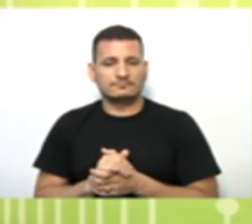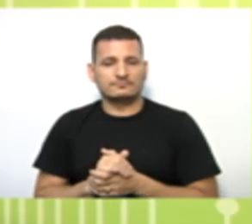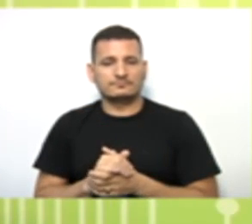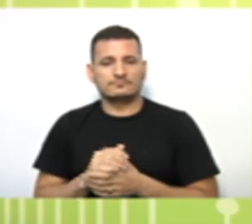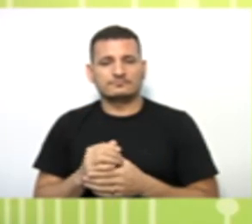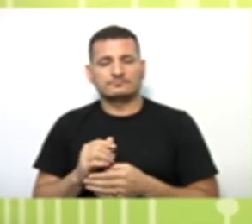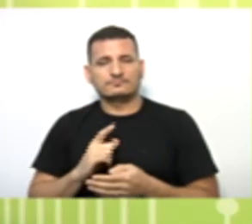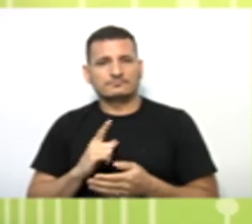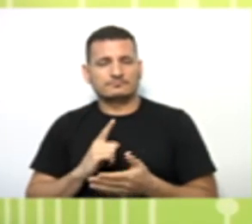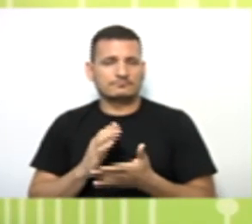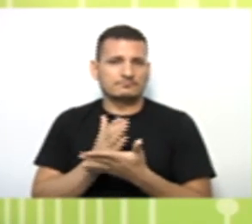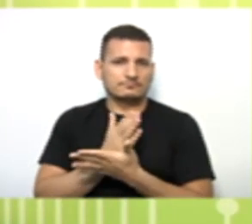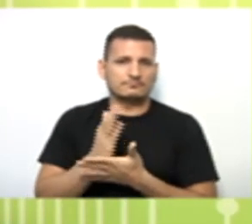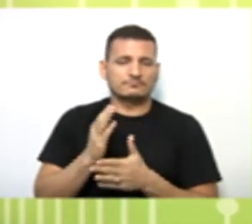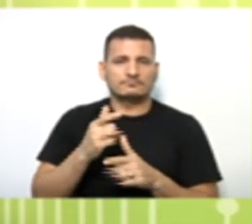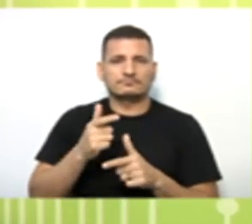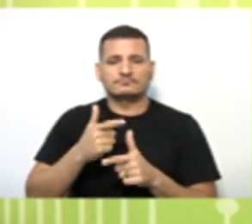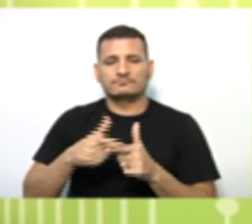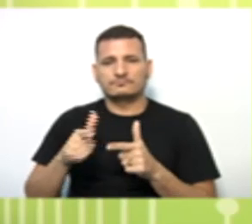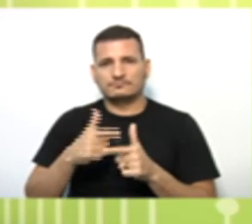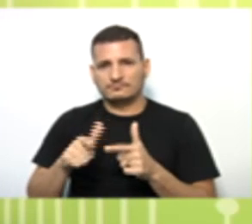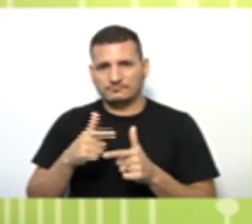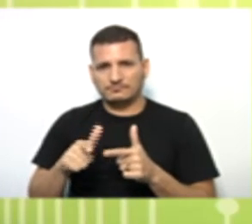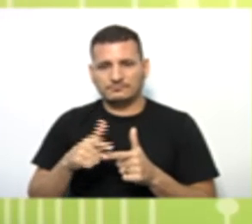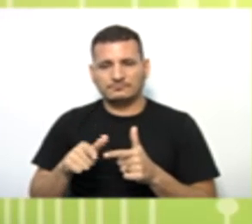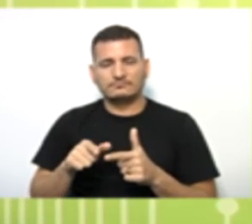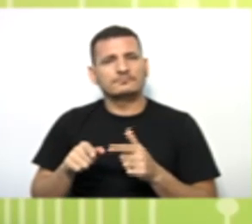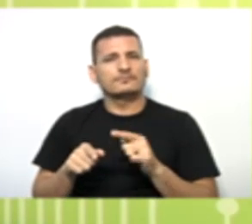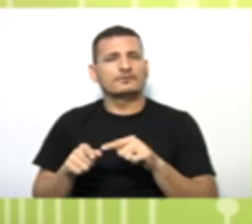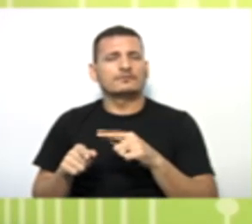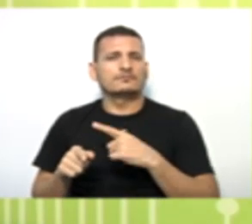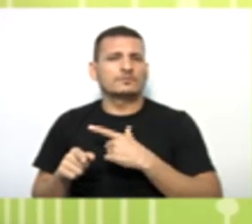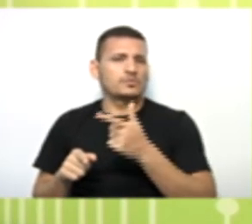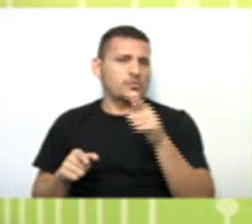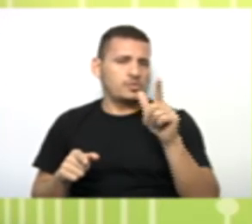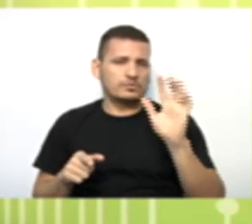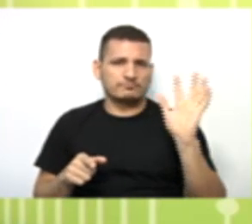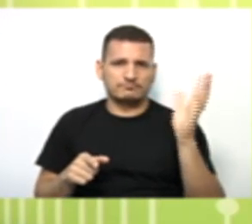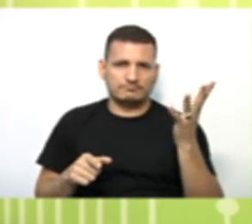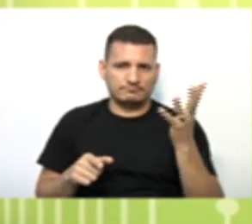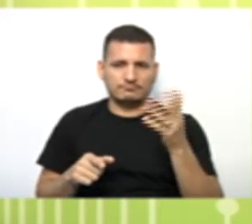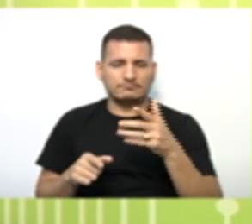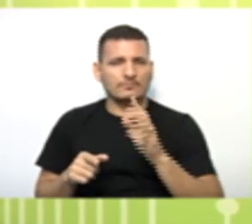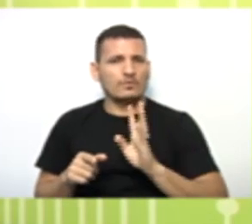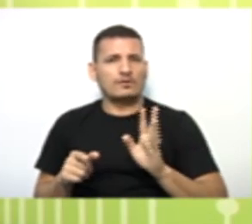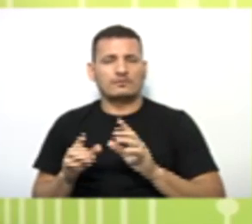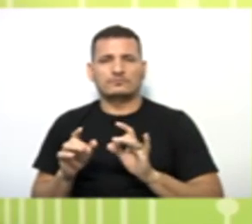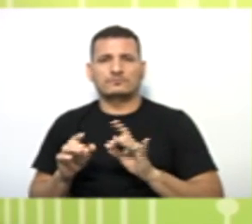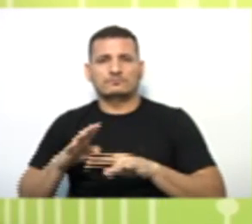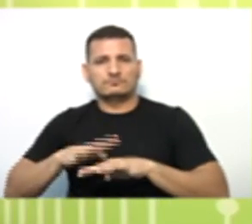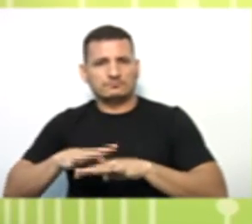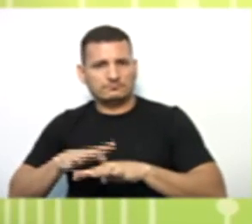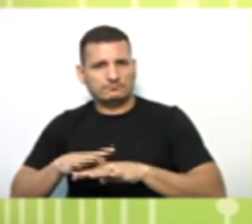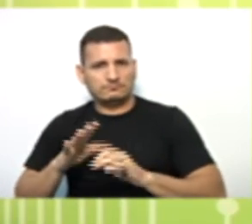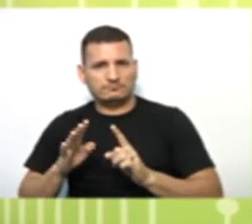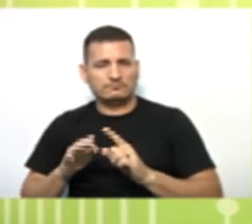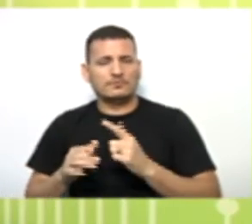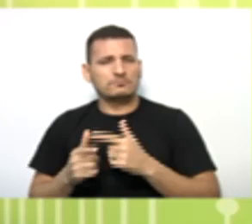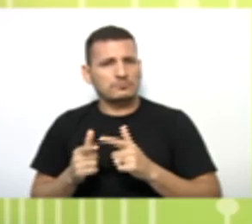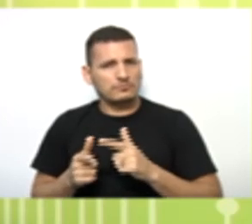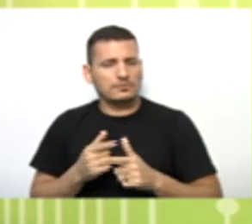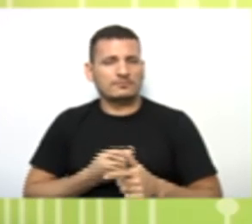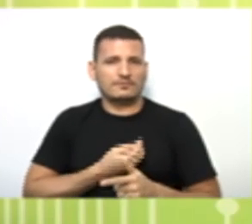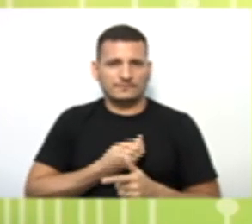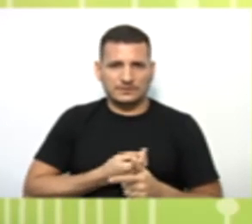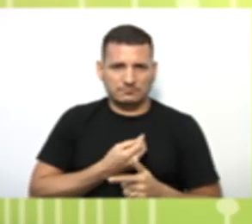Existem certos problemas que envolvem outras situações que não só em matemática a gente pode utilizar, mas como problemas do mundo